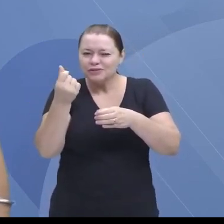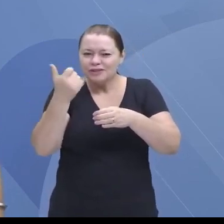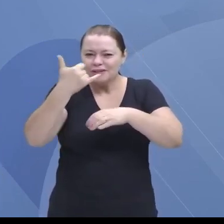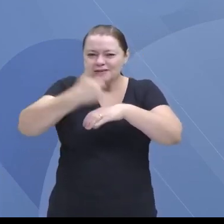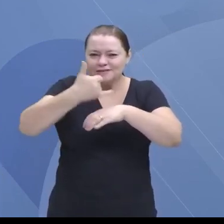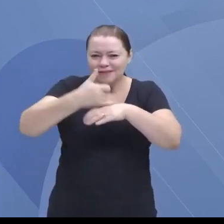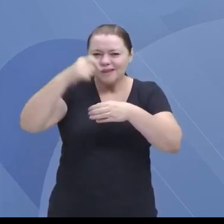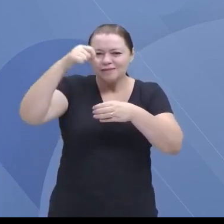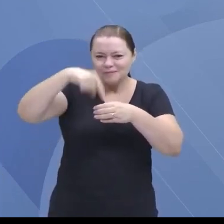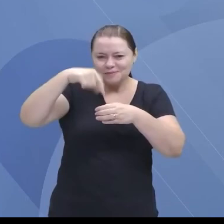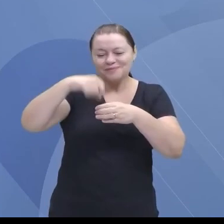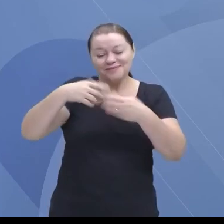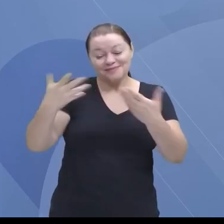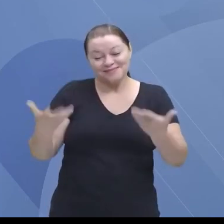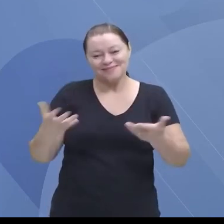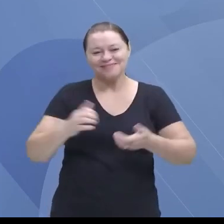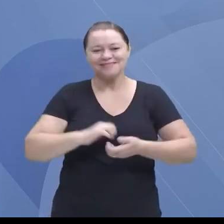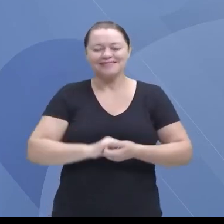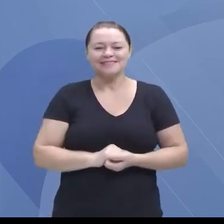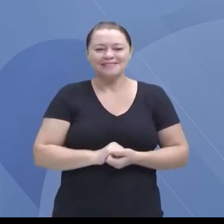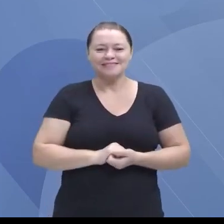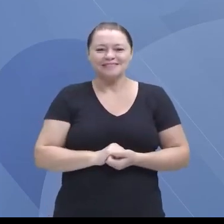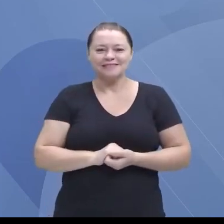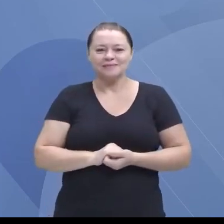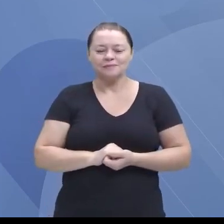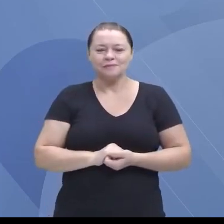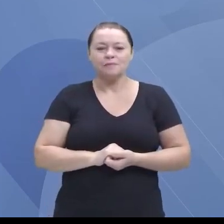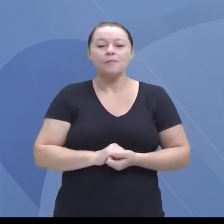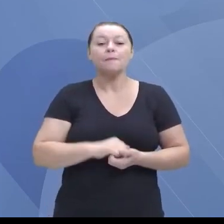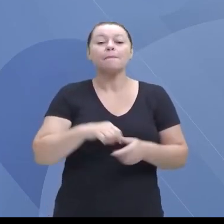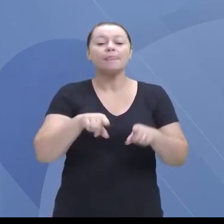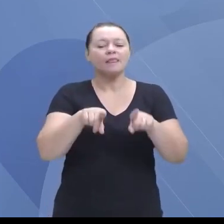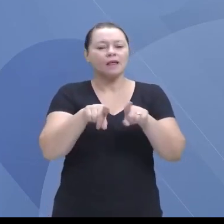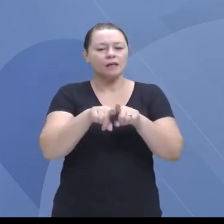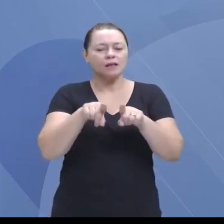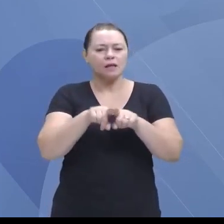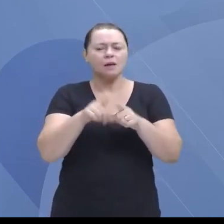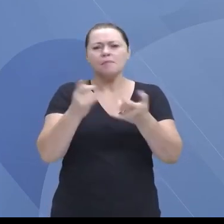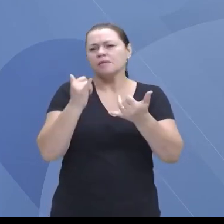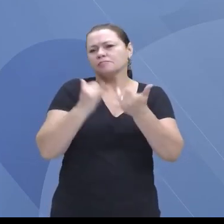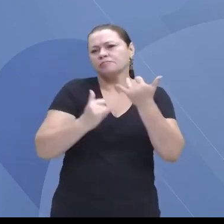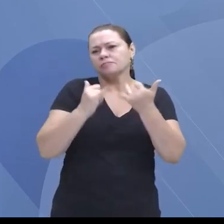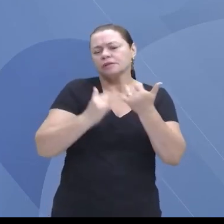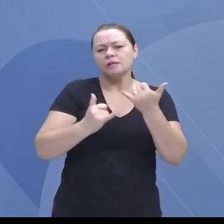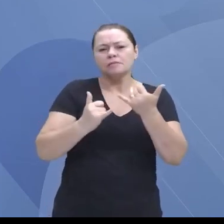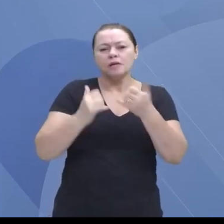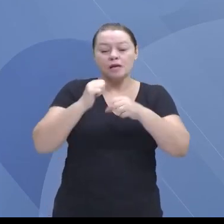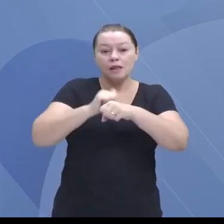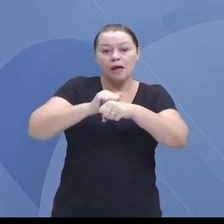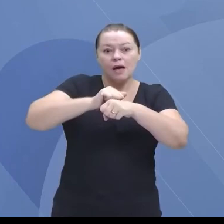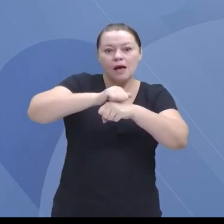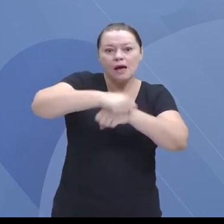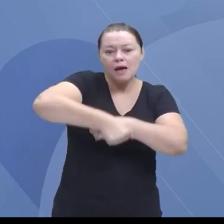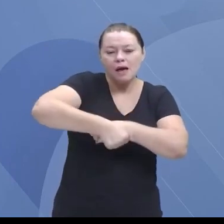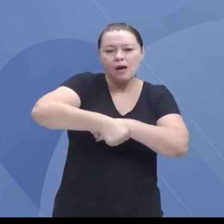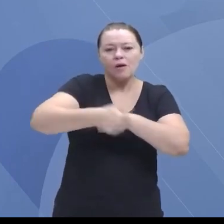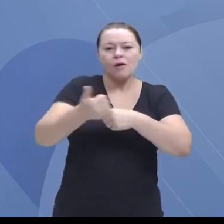moeda? Círculo também é semelhante à roda da bicicleta,